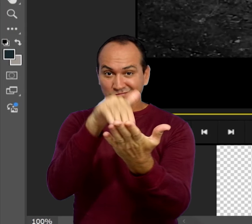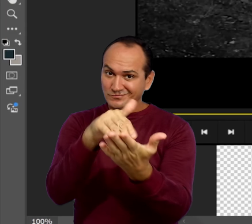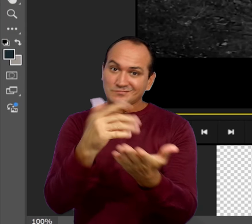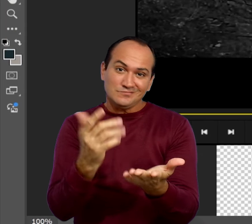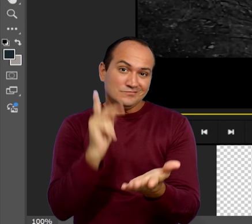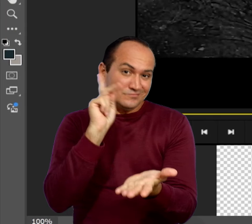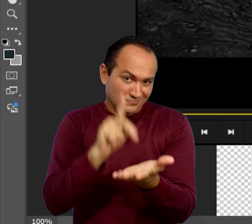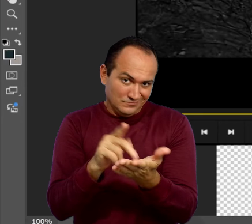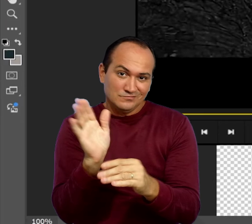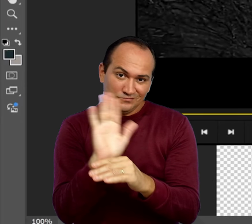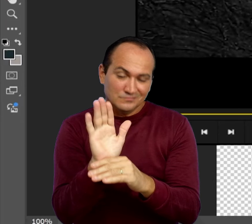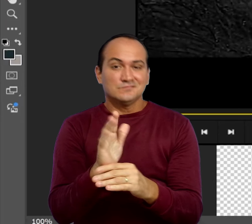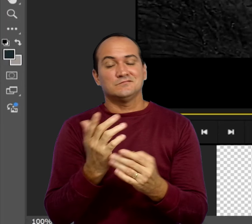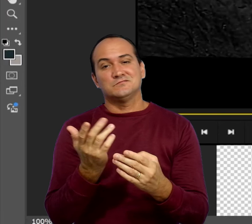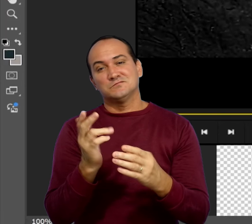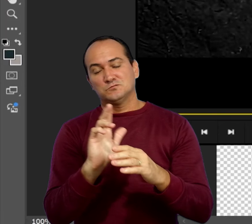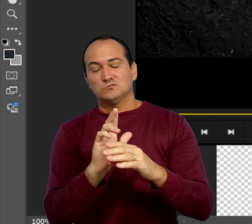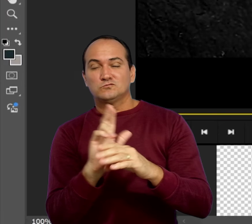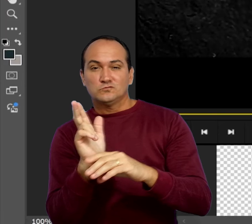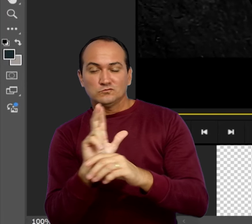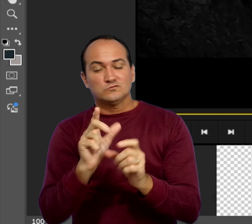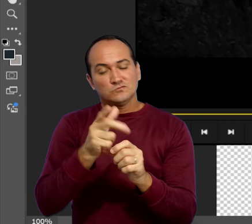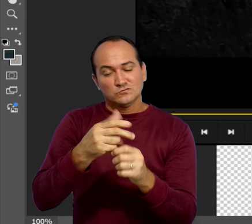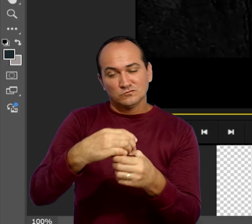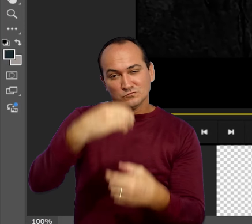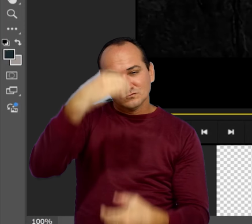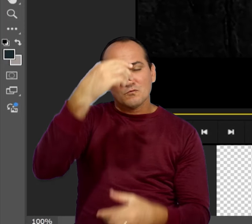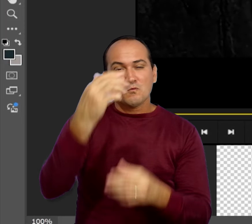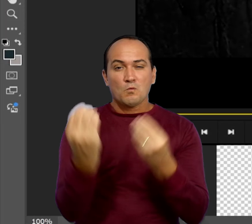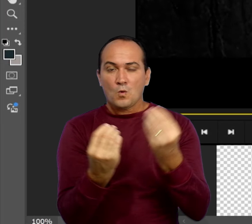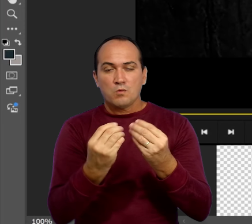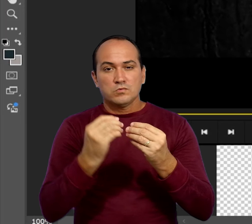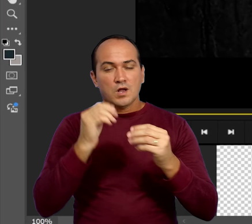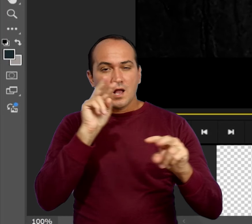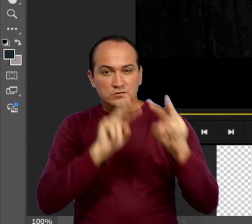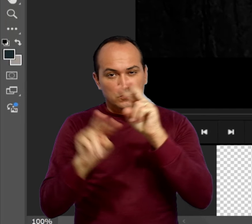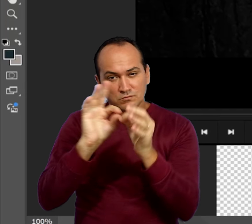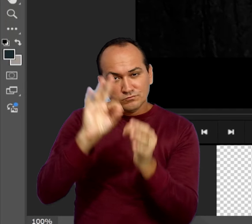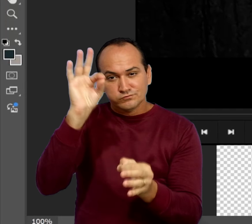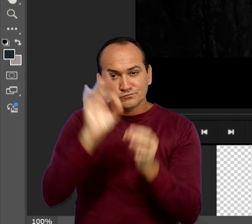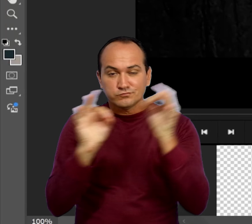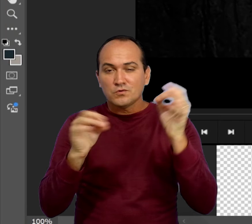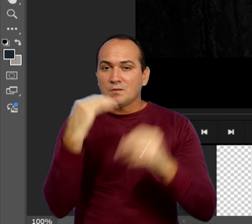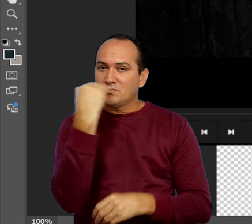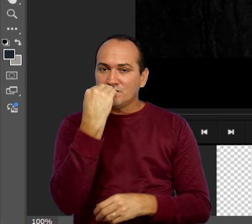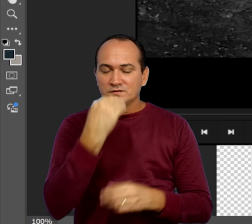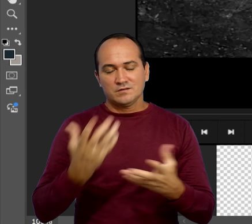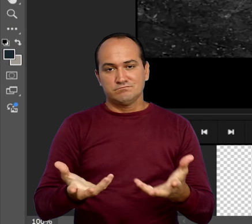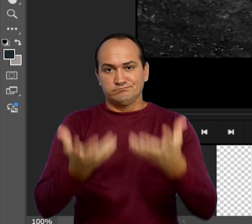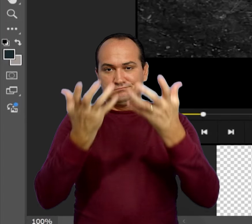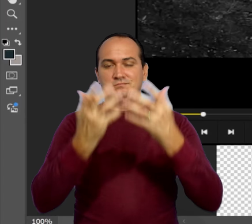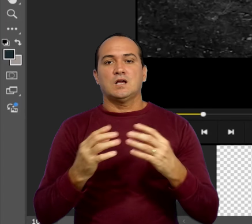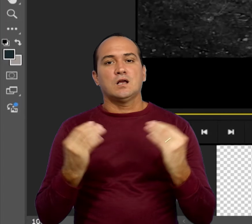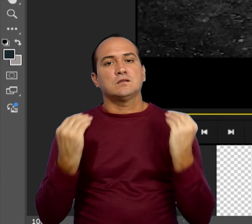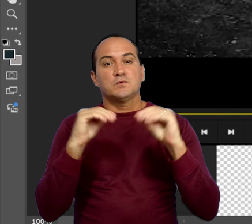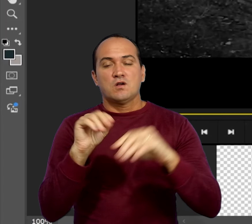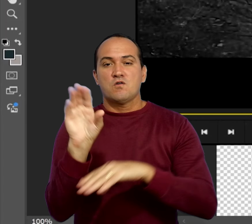foto na parte do centro, de fato tem um vídeo, só que foi um vídeo que foi gravado na vertical para aproveitar melhor a resolução, e foi